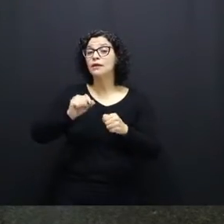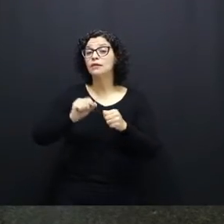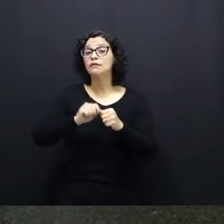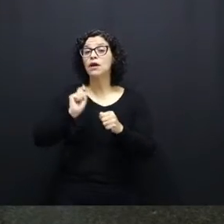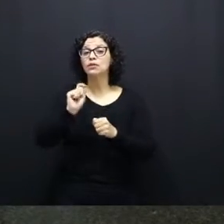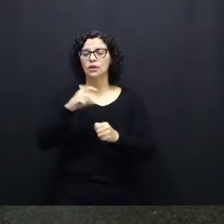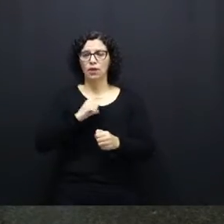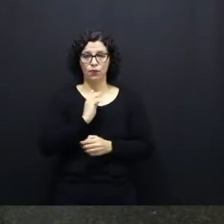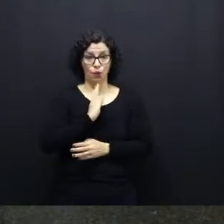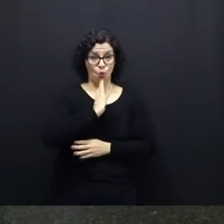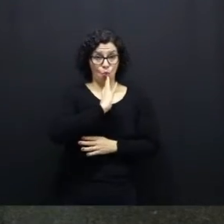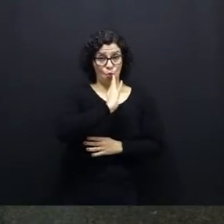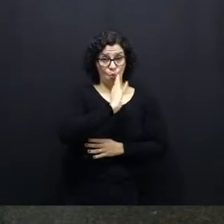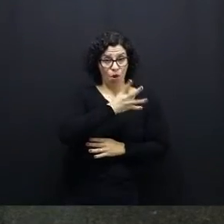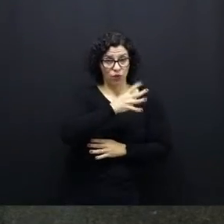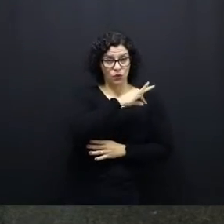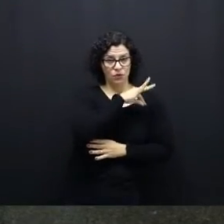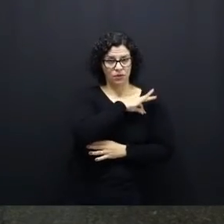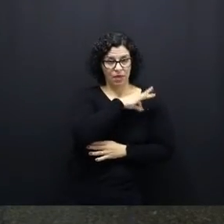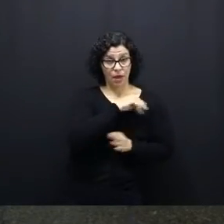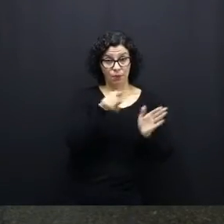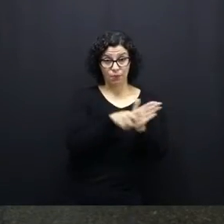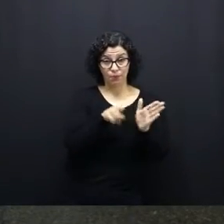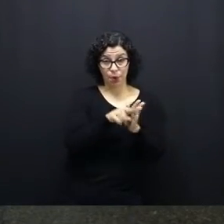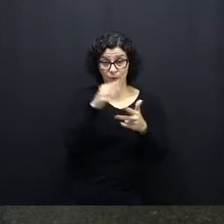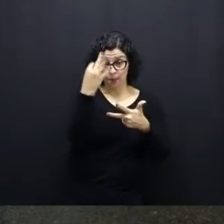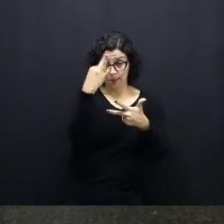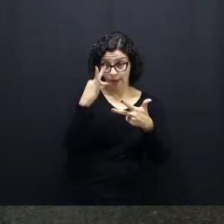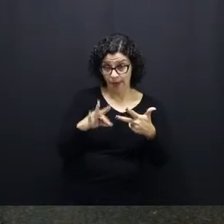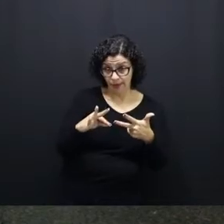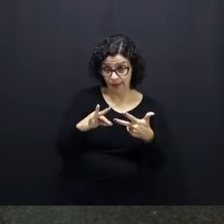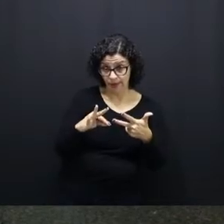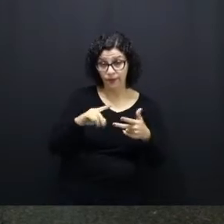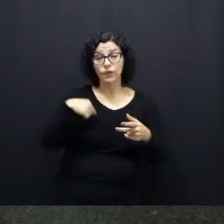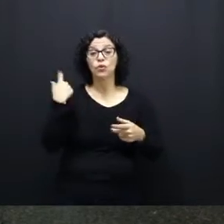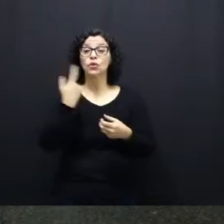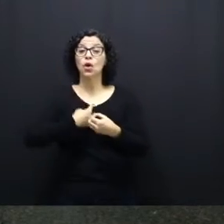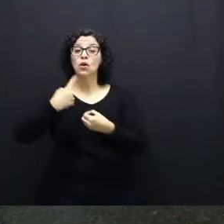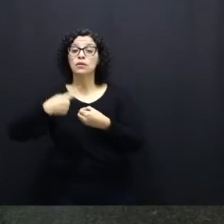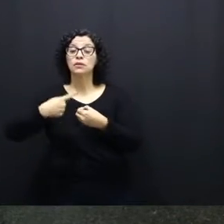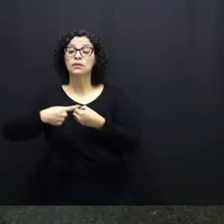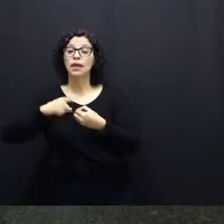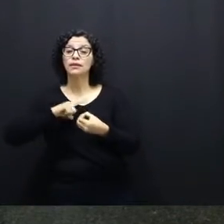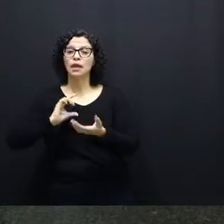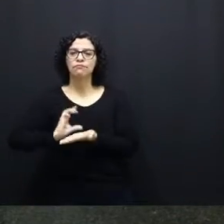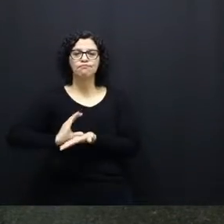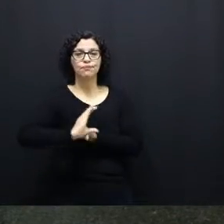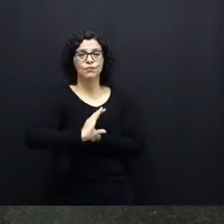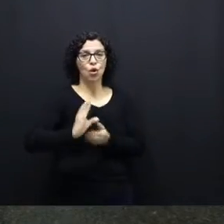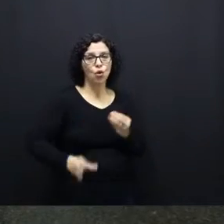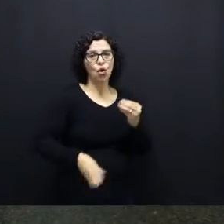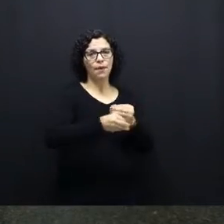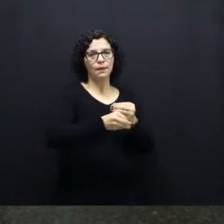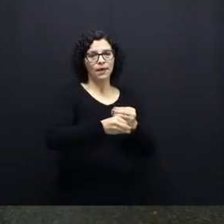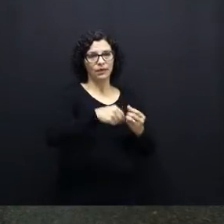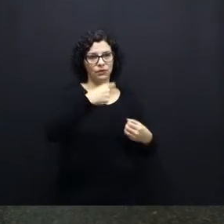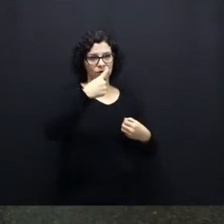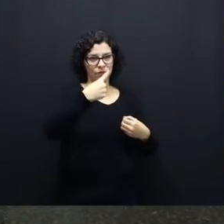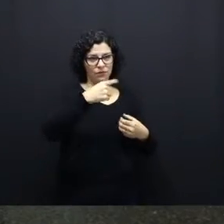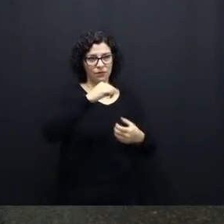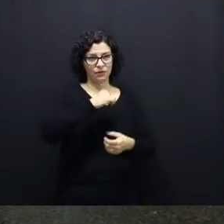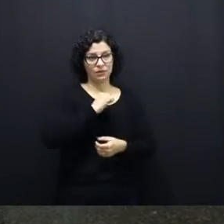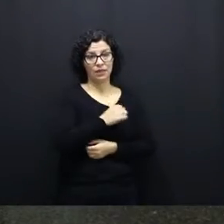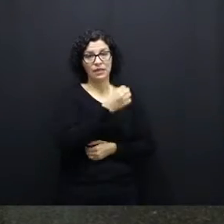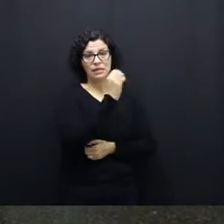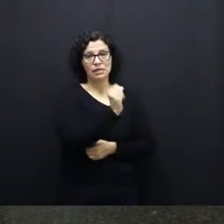contrapartida para incentivar com que esse médico vem para o município em município que dá uma contrapartida de